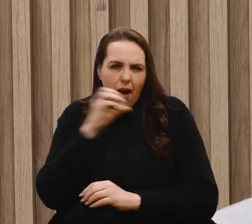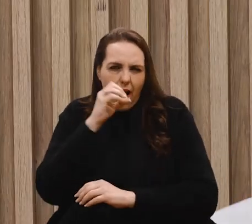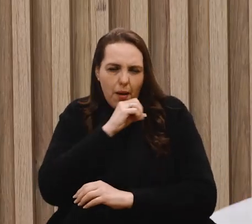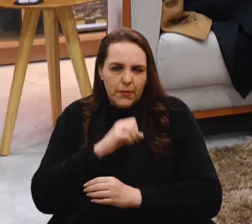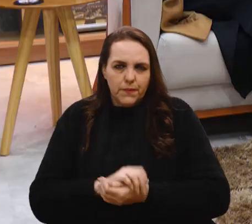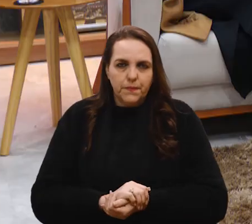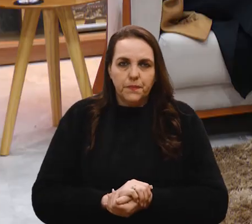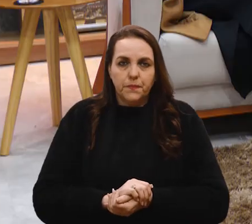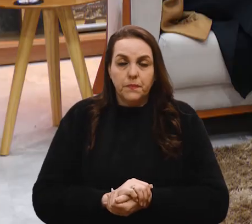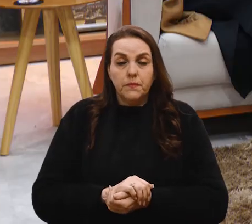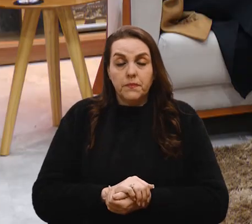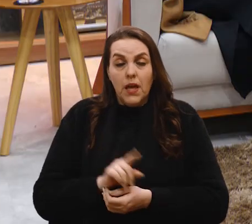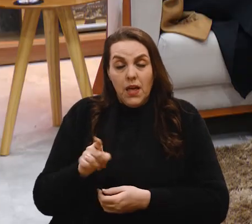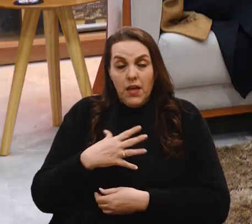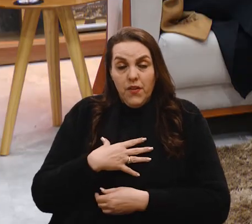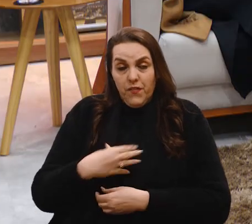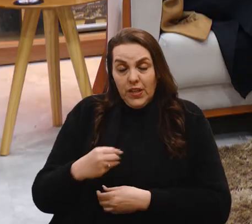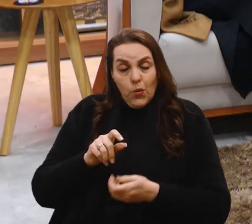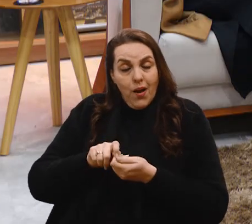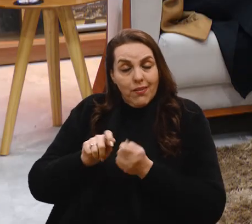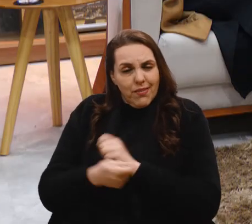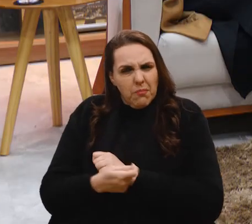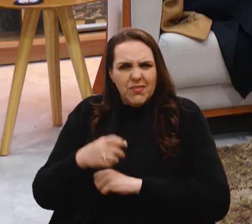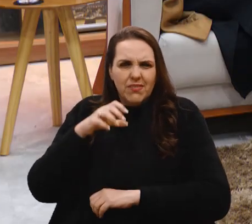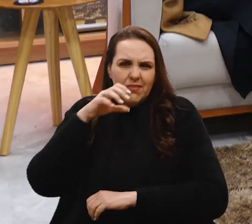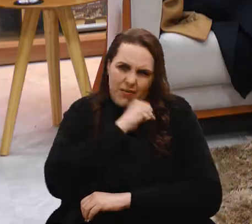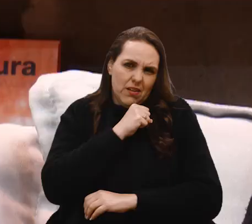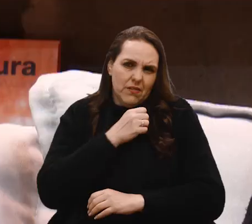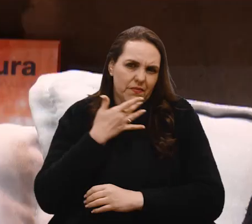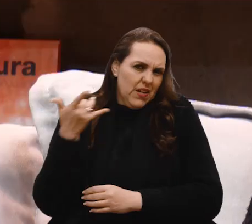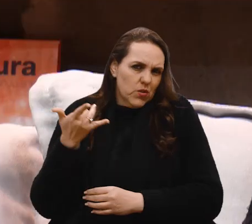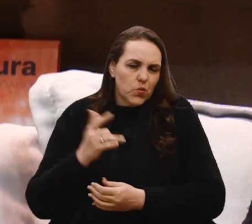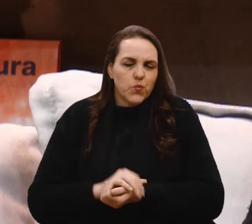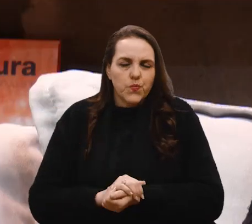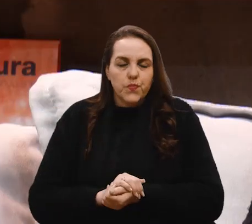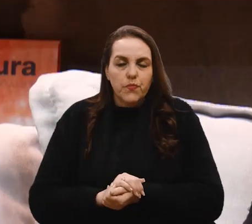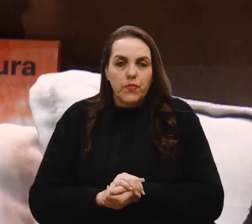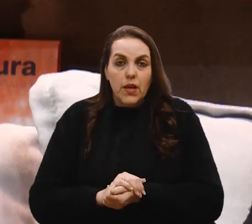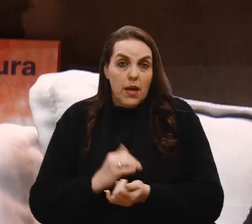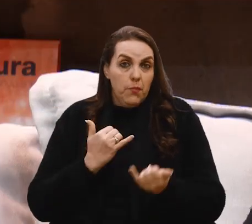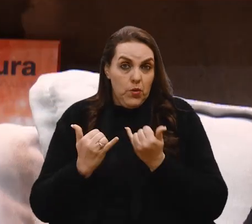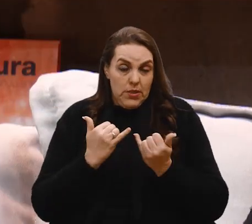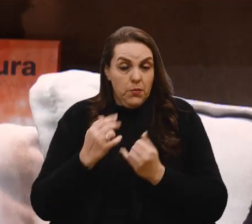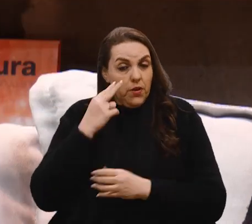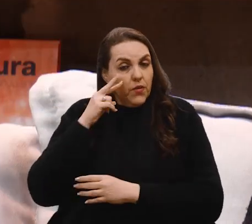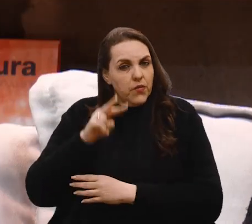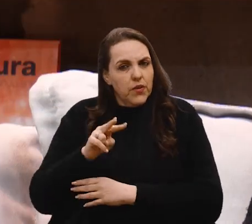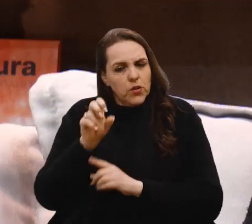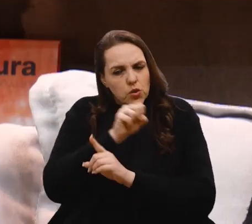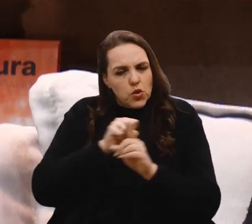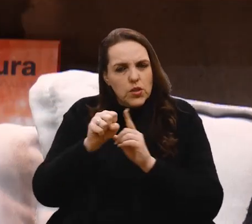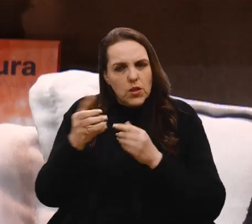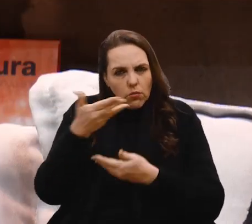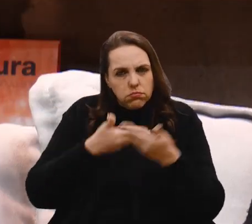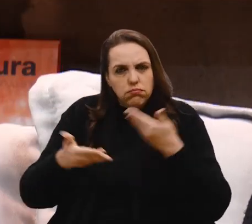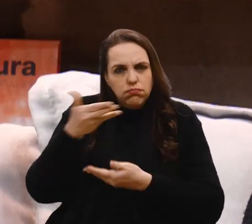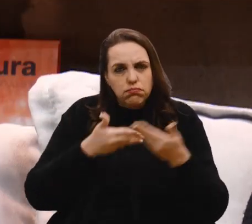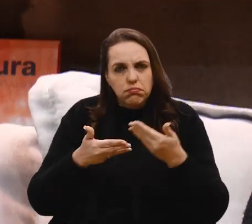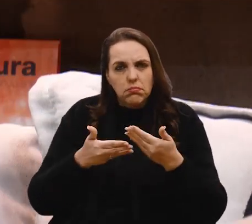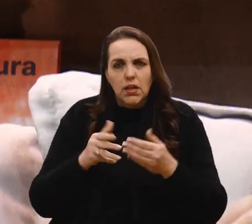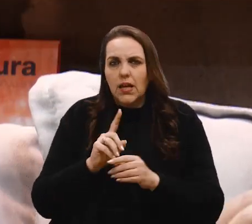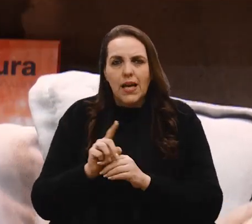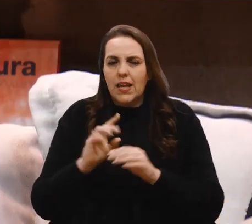Ele se adapta fácil com muitas questões, né? Então, algumas coisas que a gente vê que às vezes, socialmente. Socialmente ele não